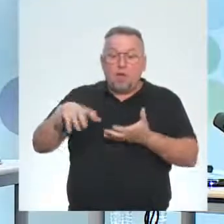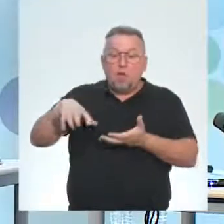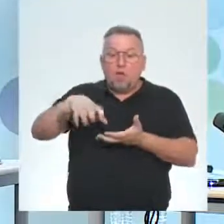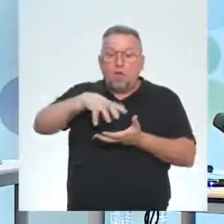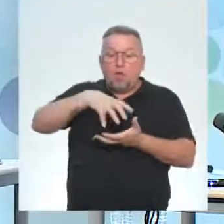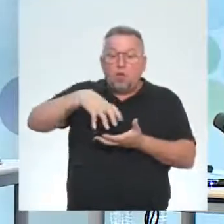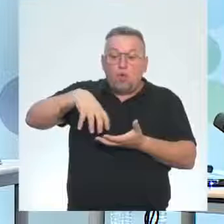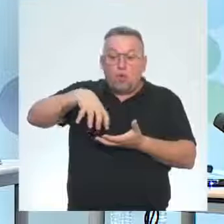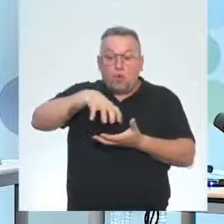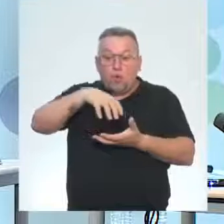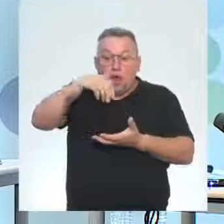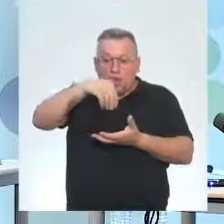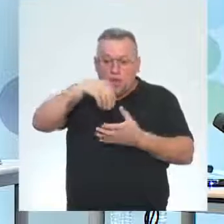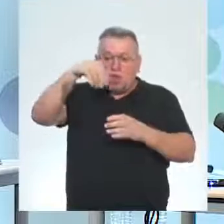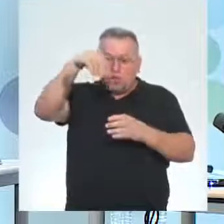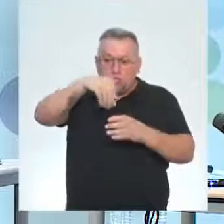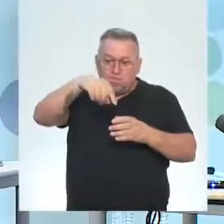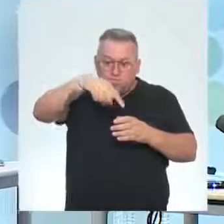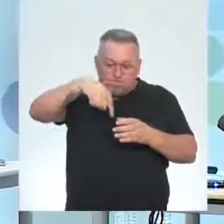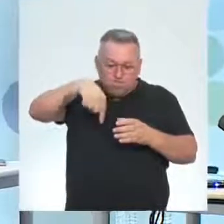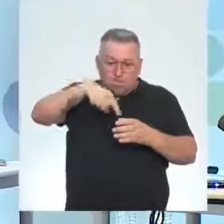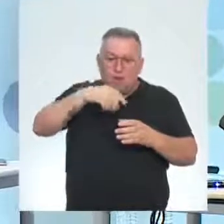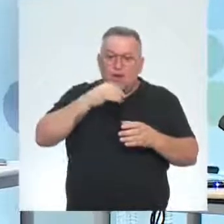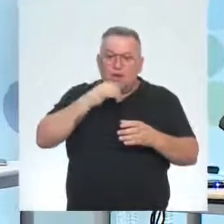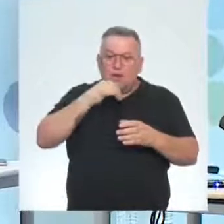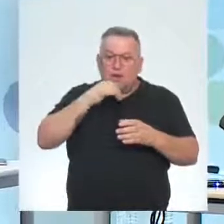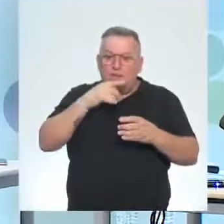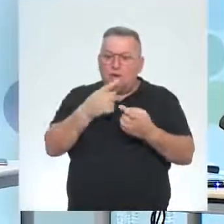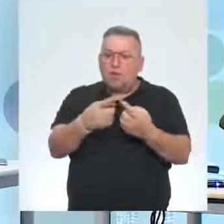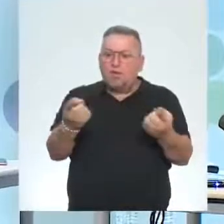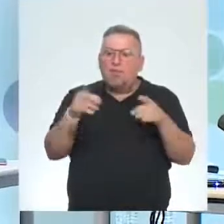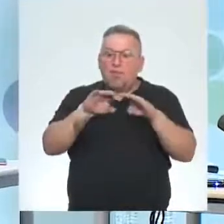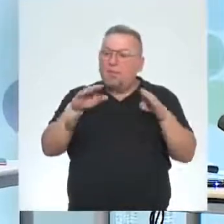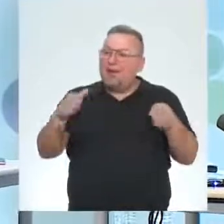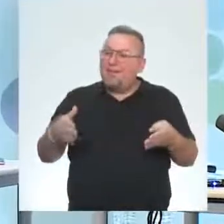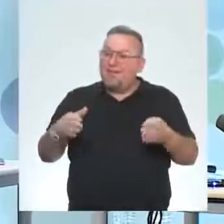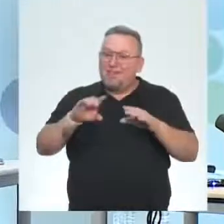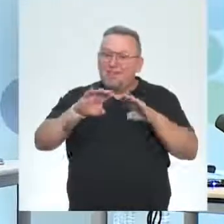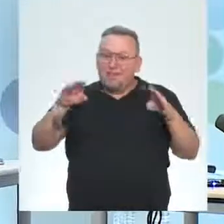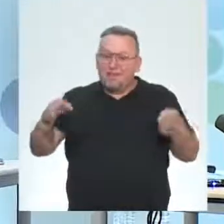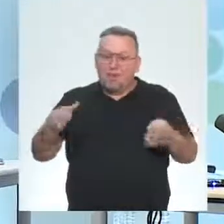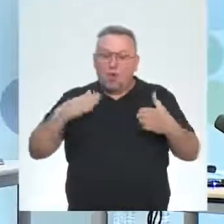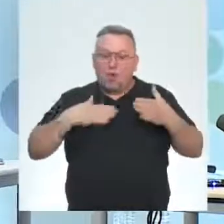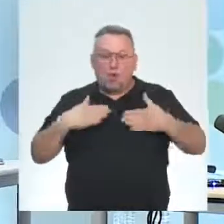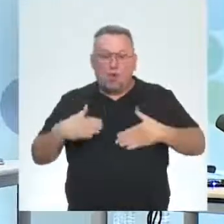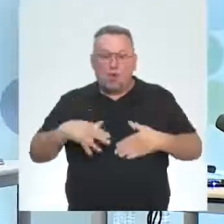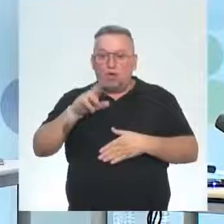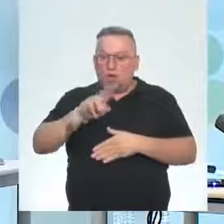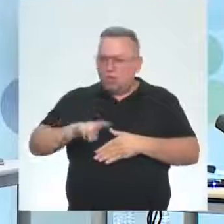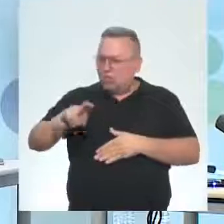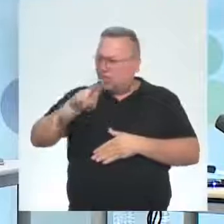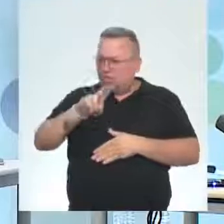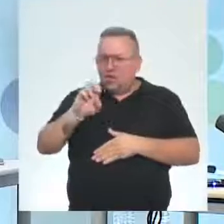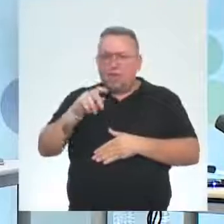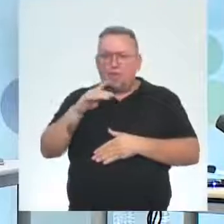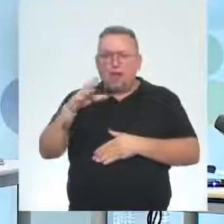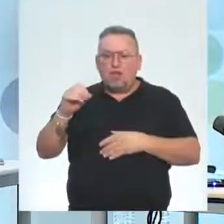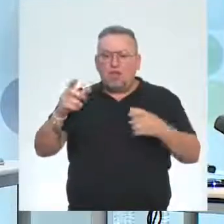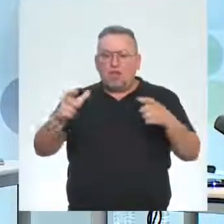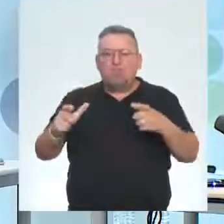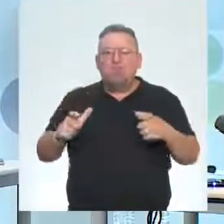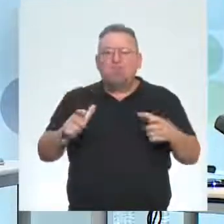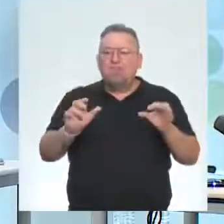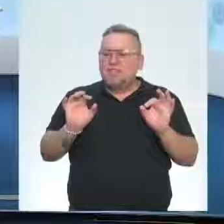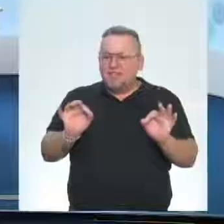corpo ocupa dentro do espaço. Por exemplo, aqui nesse palco, né, Jonas? O volume do nosso corpo está ocupando um espaço aqui,